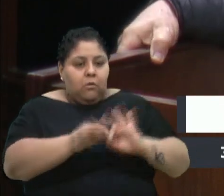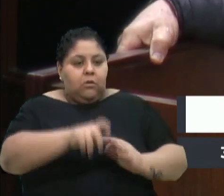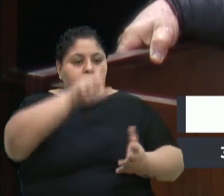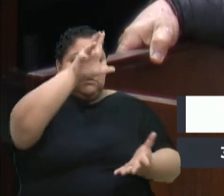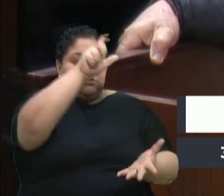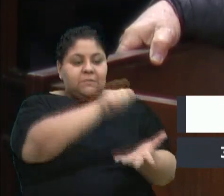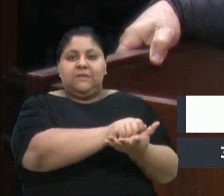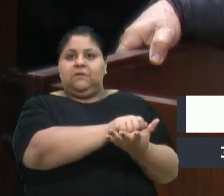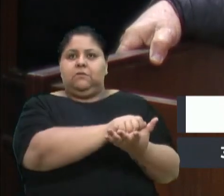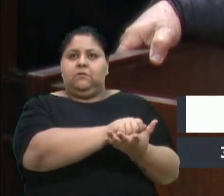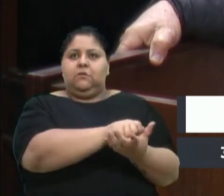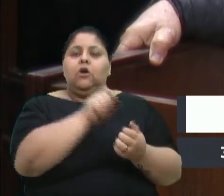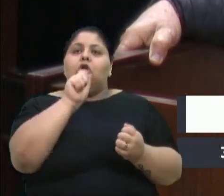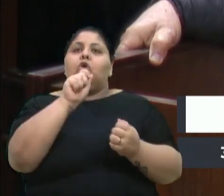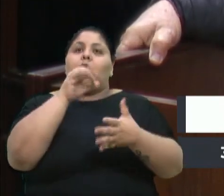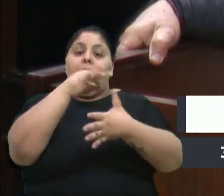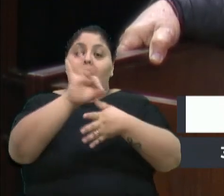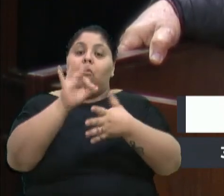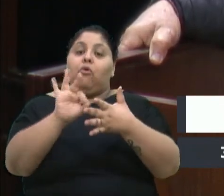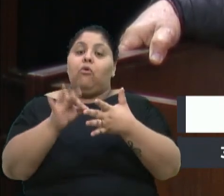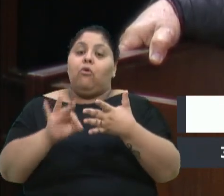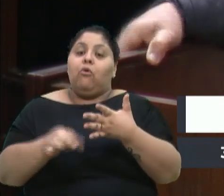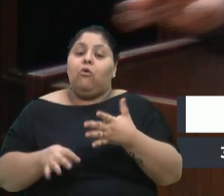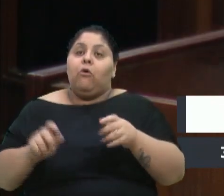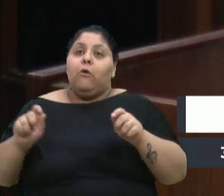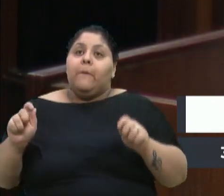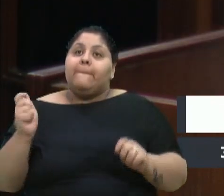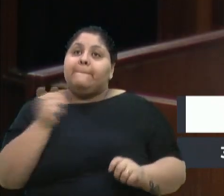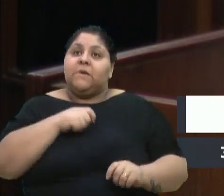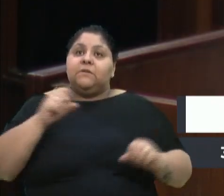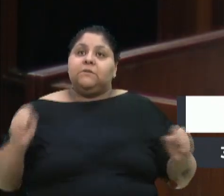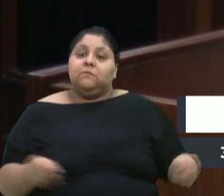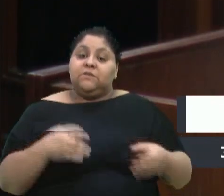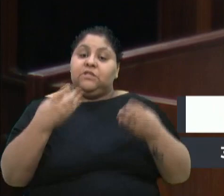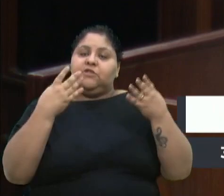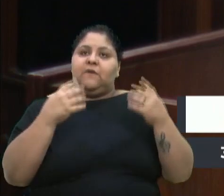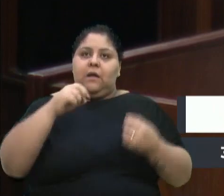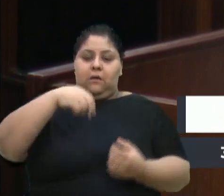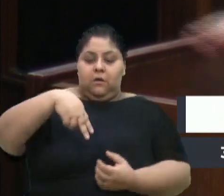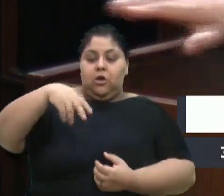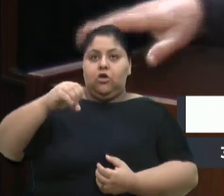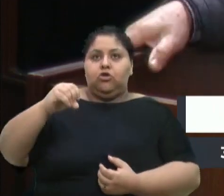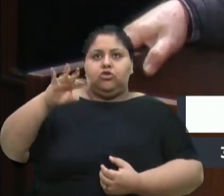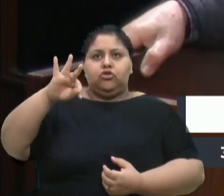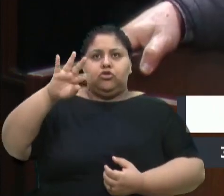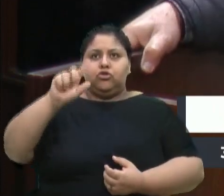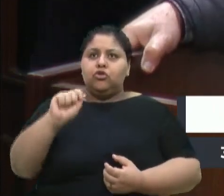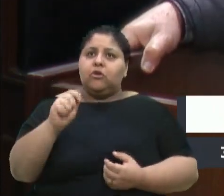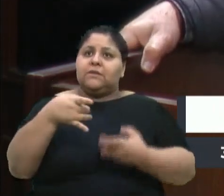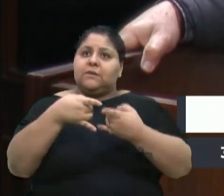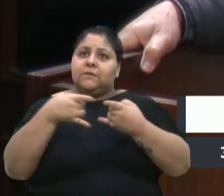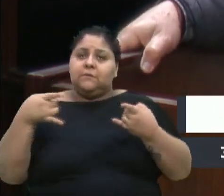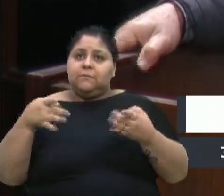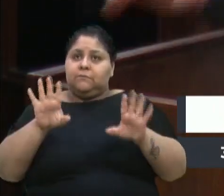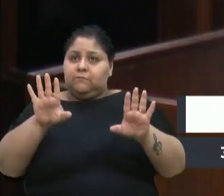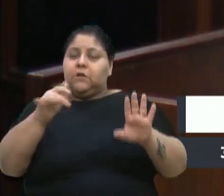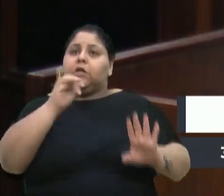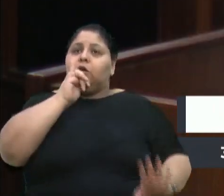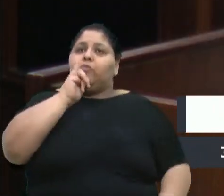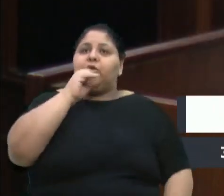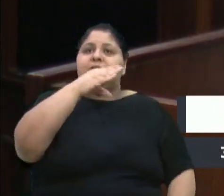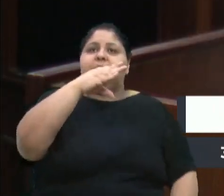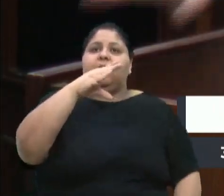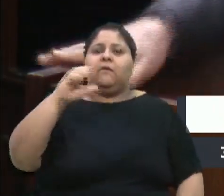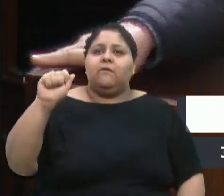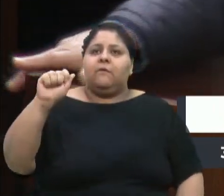novo, precisamos incentivar nota, A CAF, quando avalia os